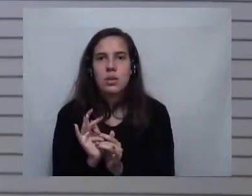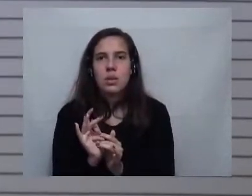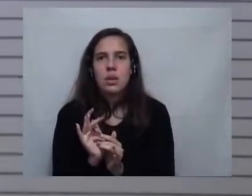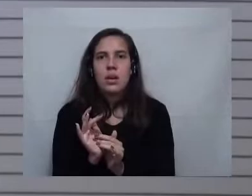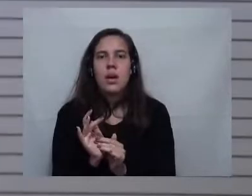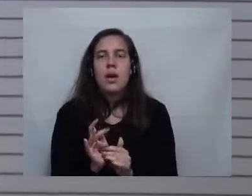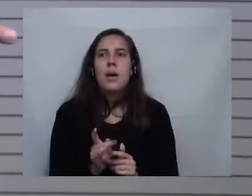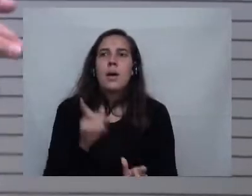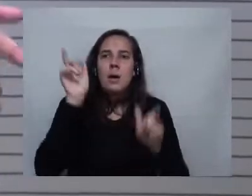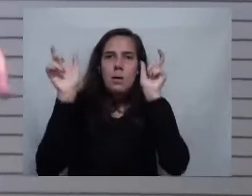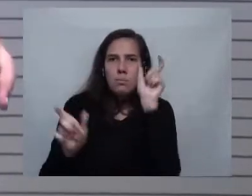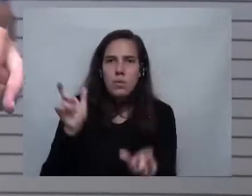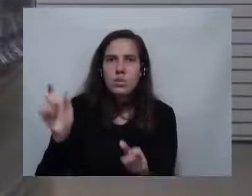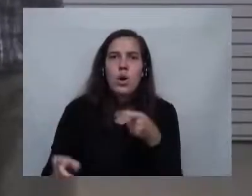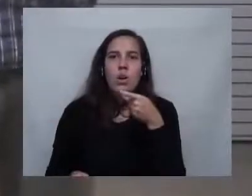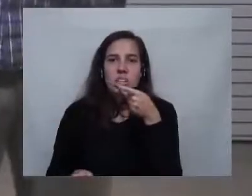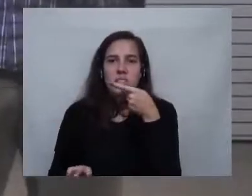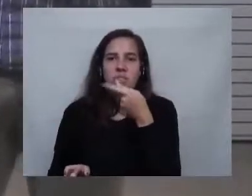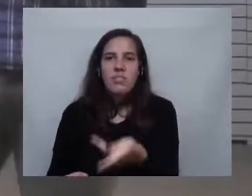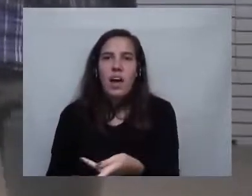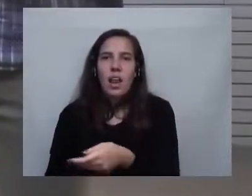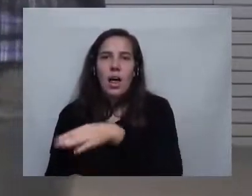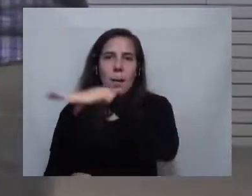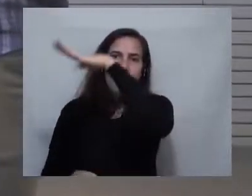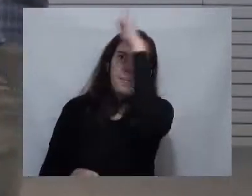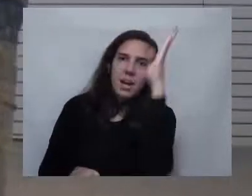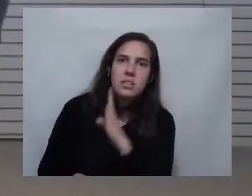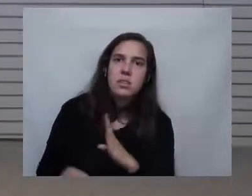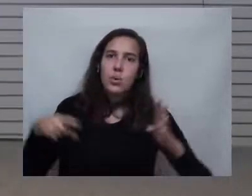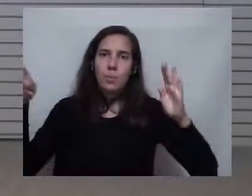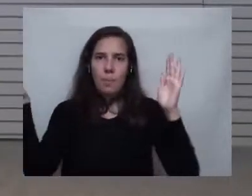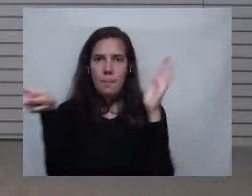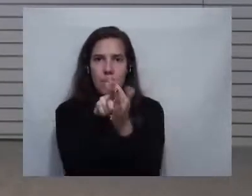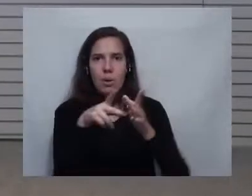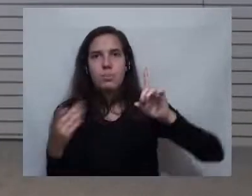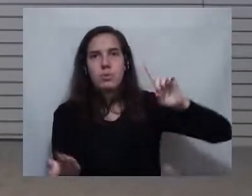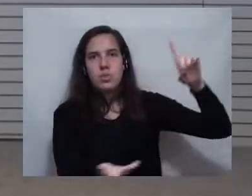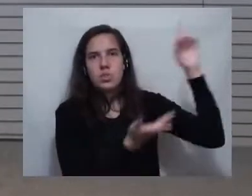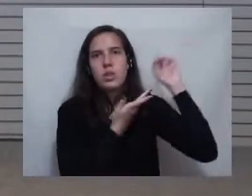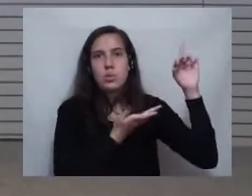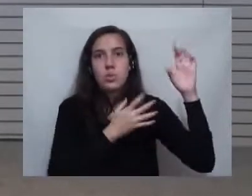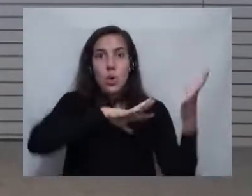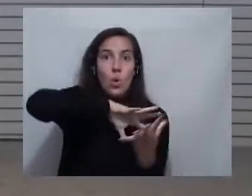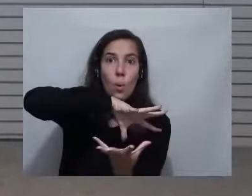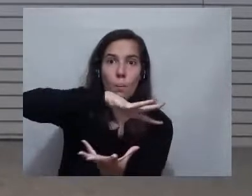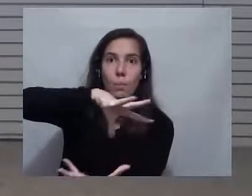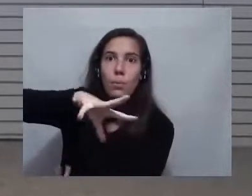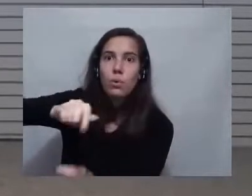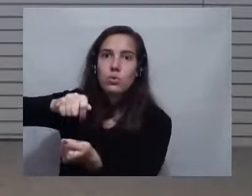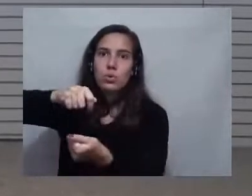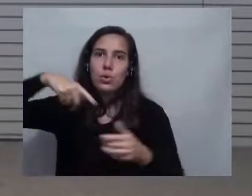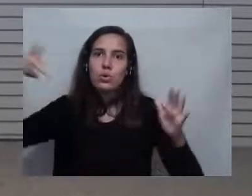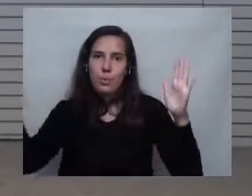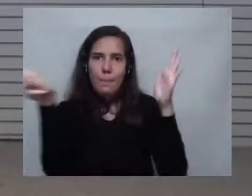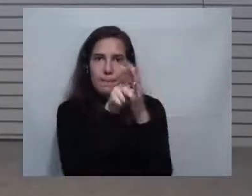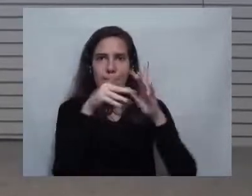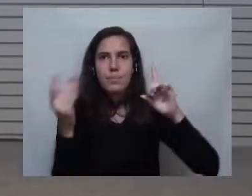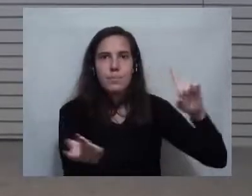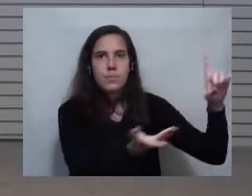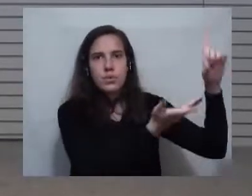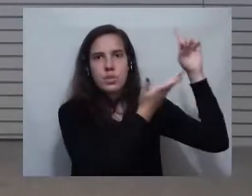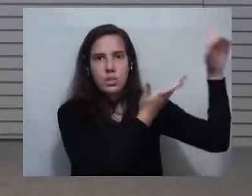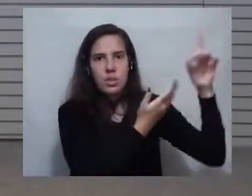do Senhor em todas as nações são do Senhor é uma das coisas que houve com calvinismo